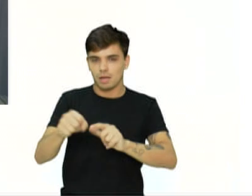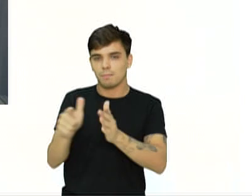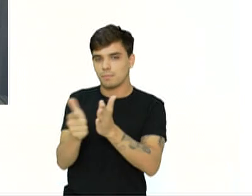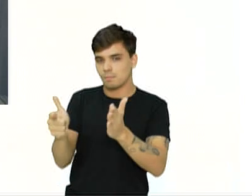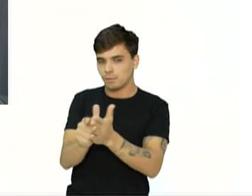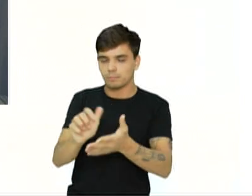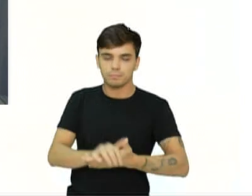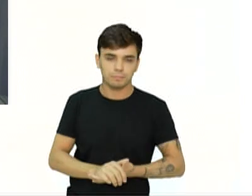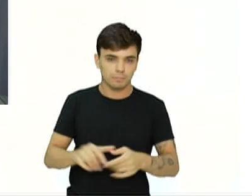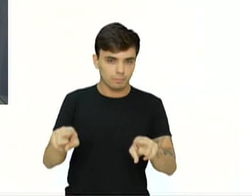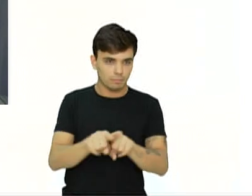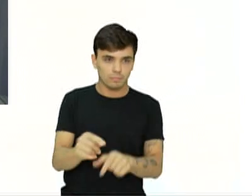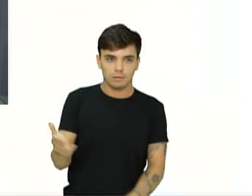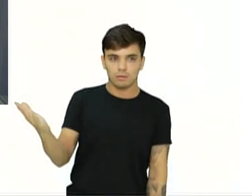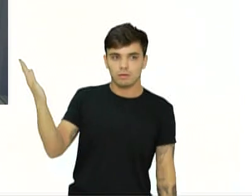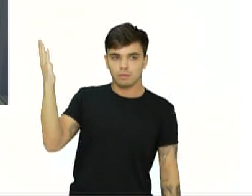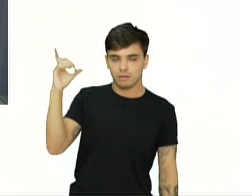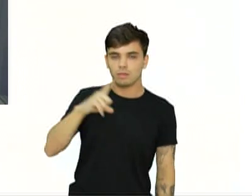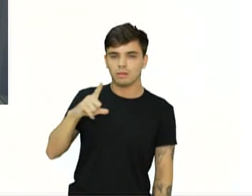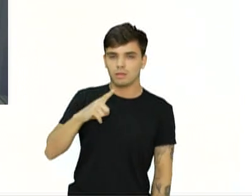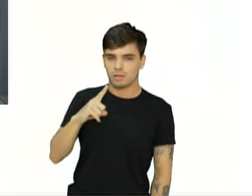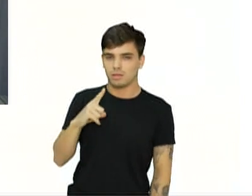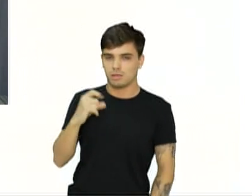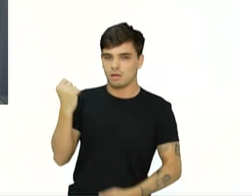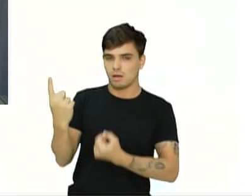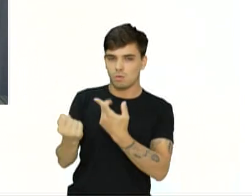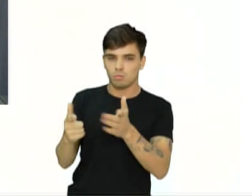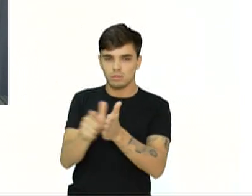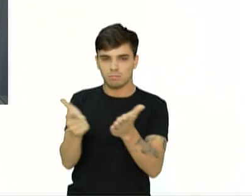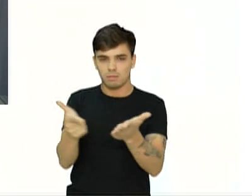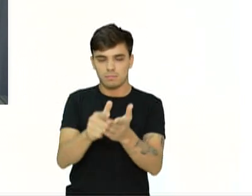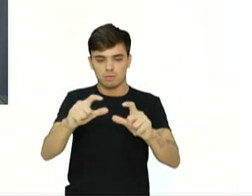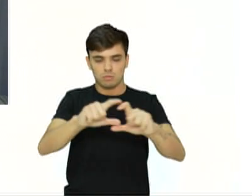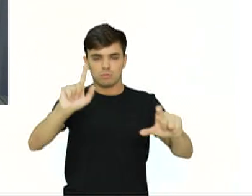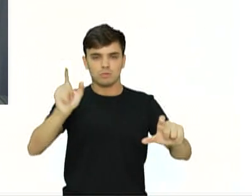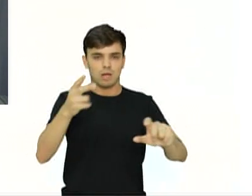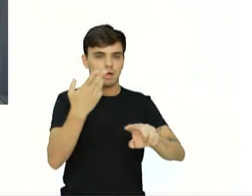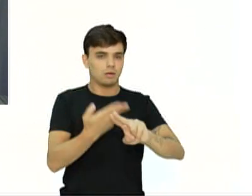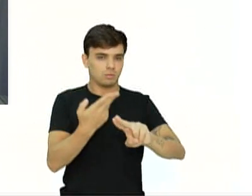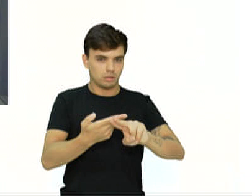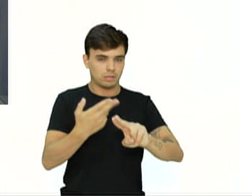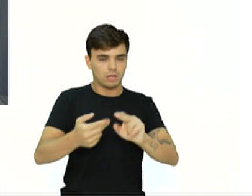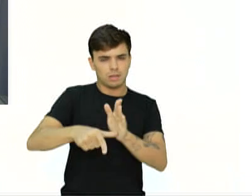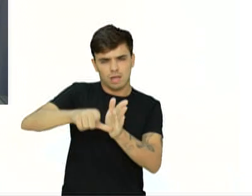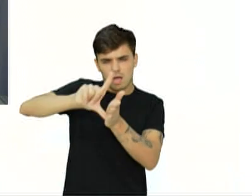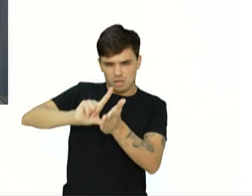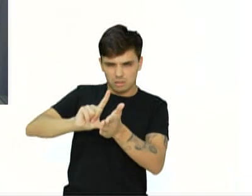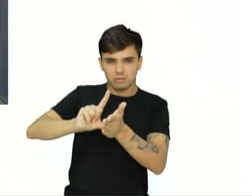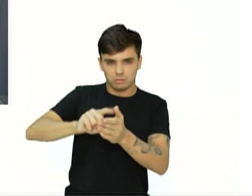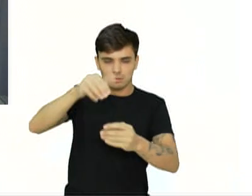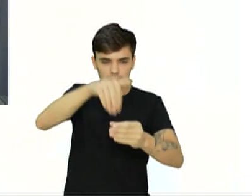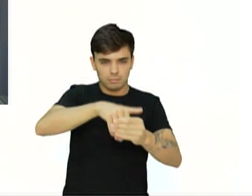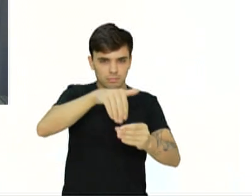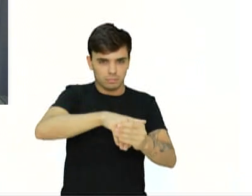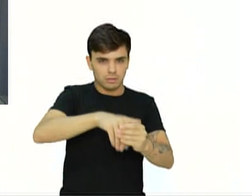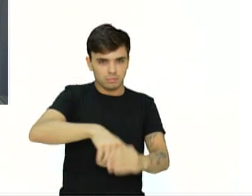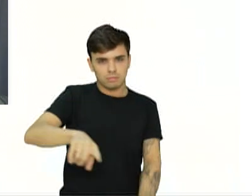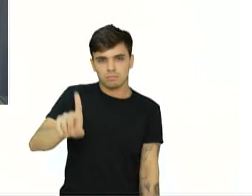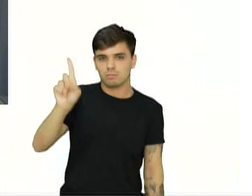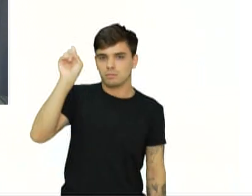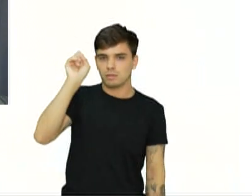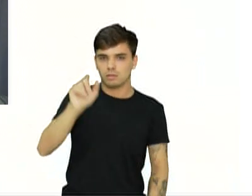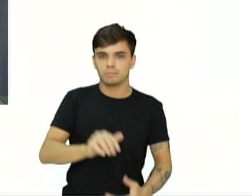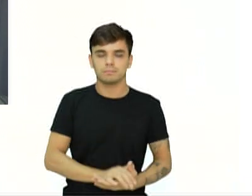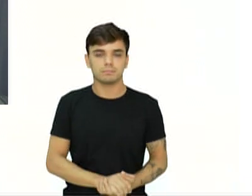Então, nós temos aqui algumas cédulas que já foram utilizadas em processos eleitorais no passado,